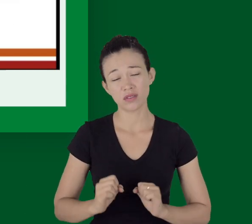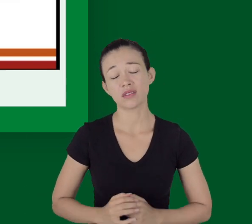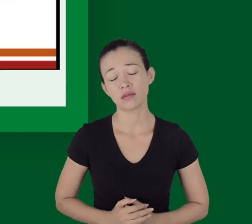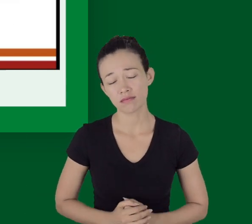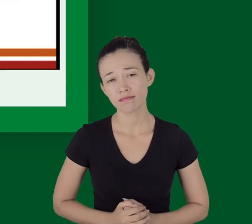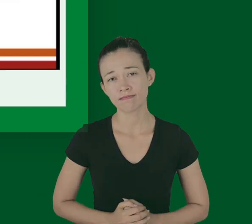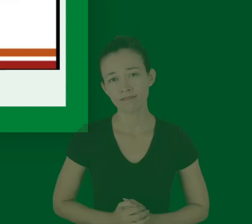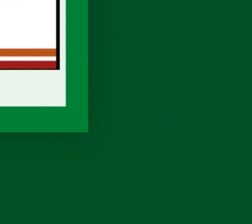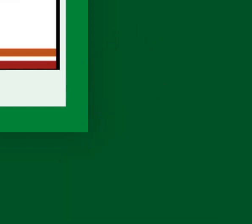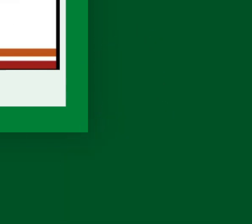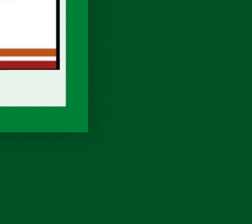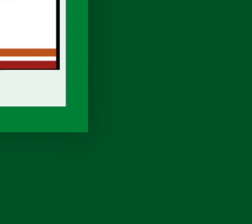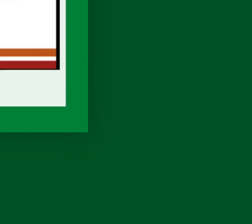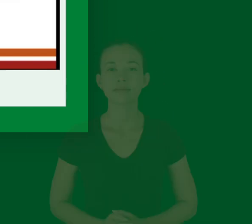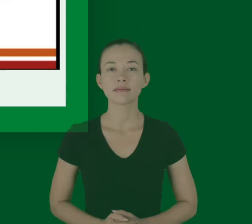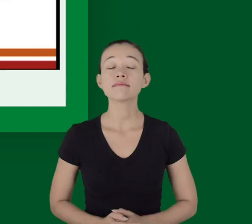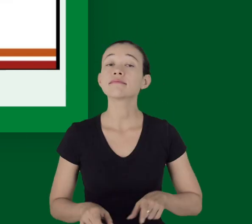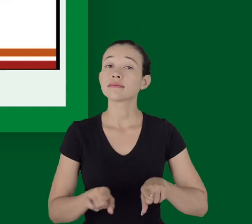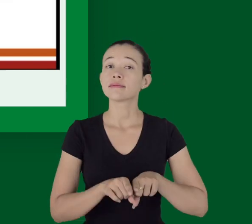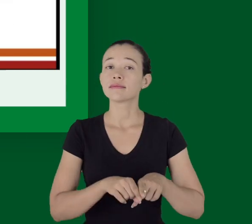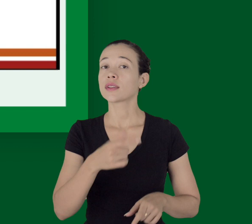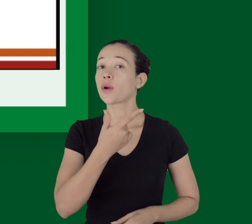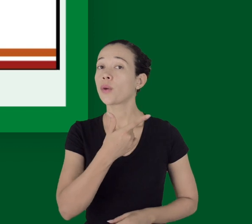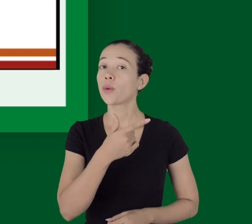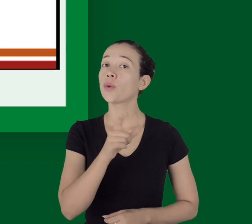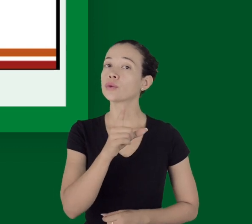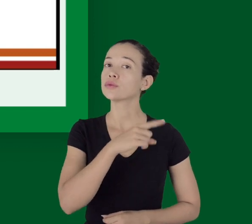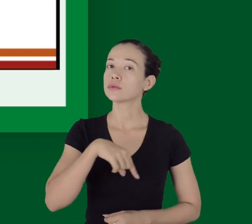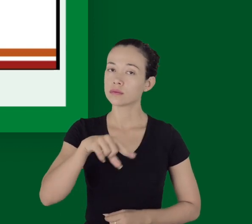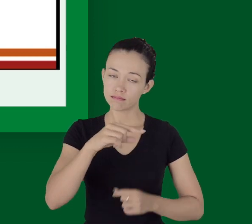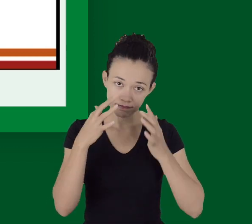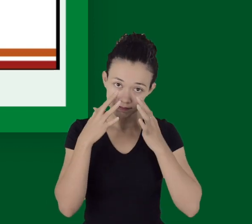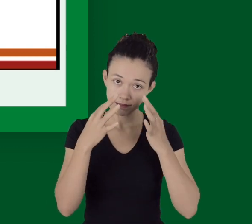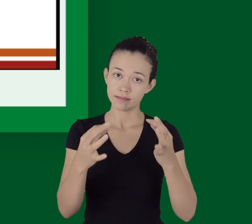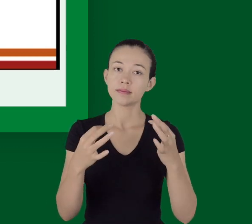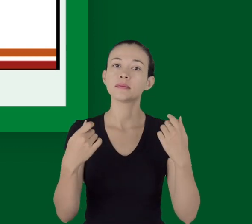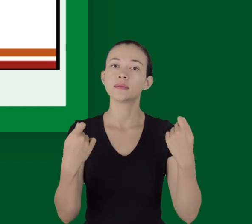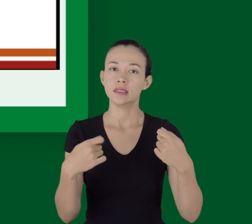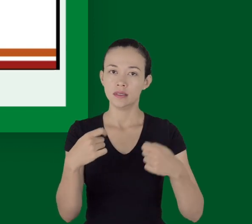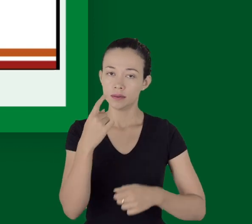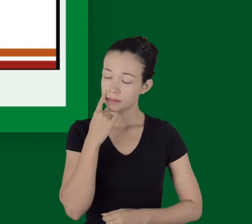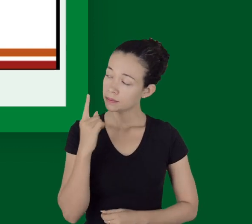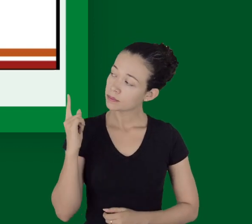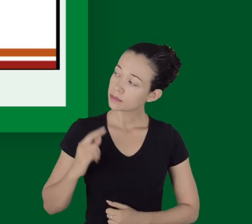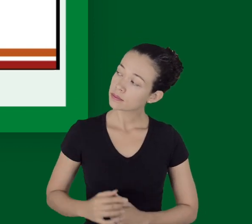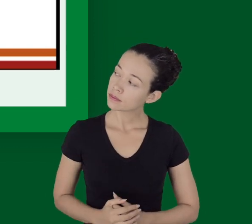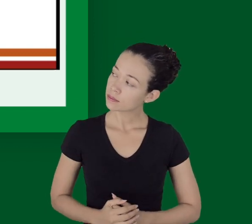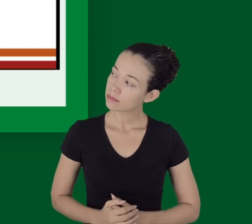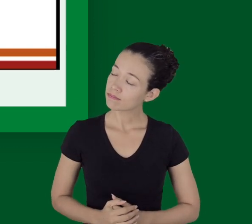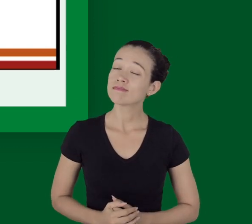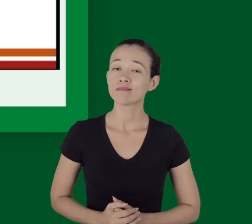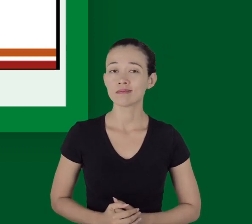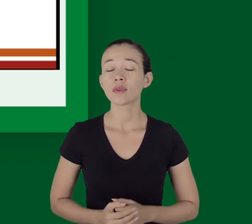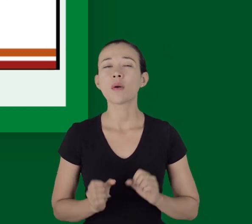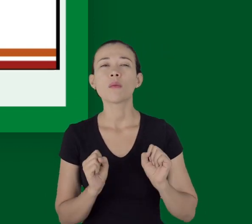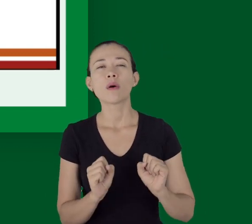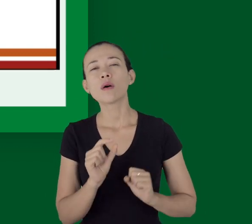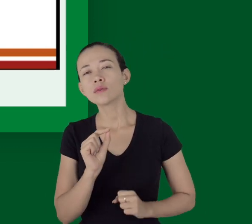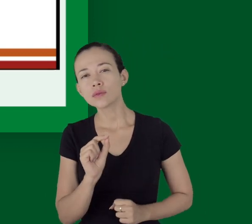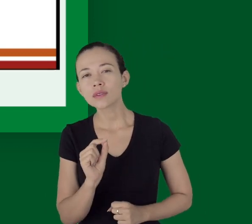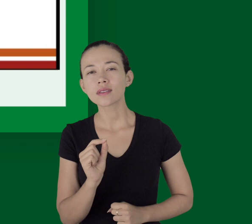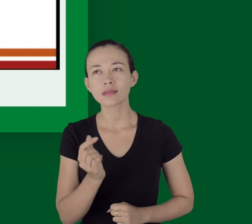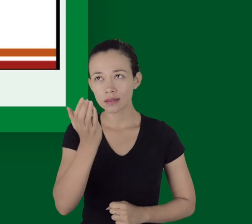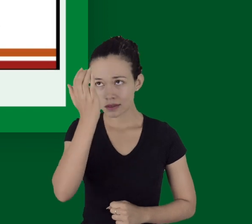segmento contralateral. Um outro mecanismo que requer atenção, que pode formar esses três